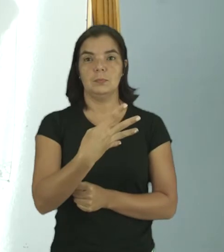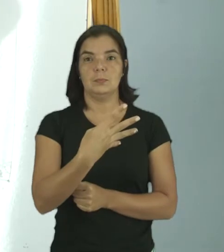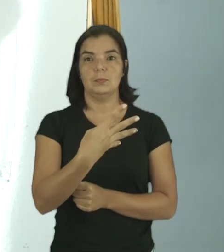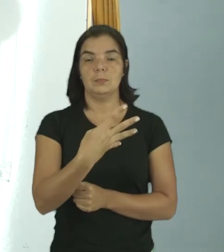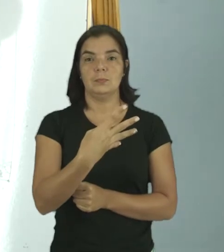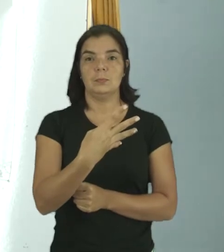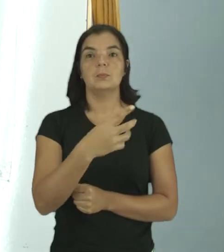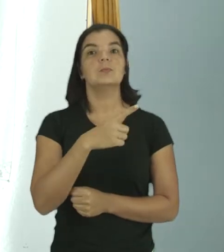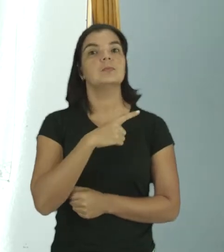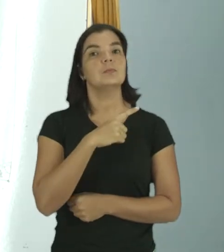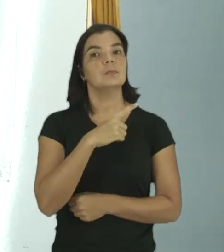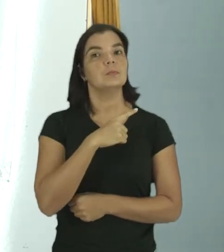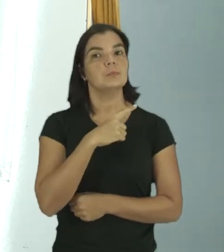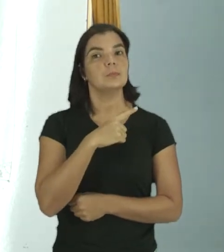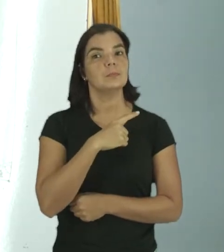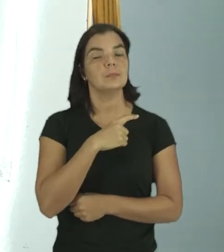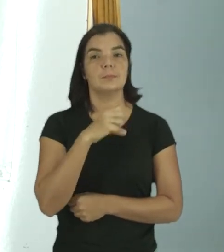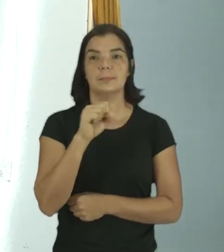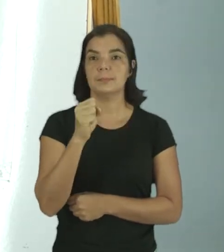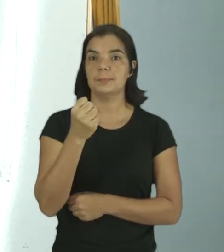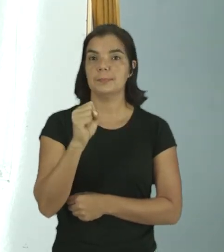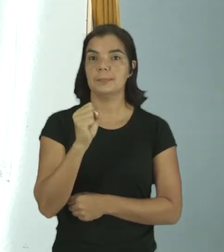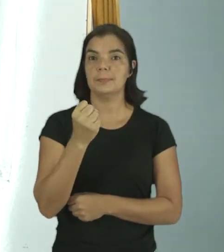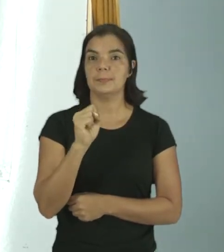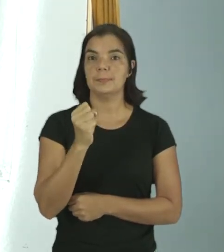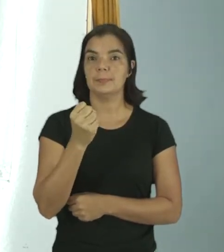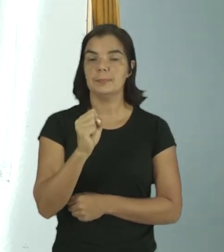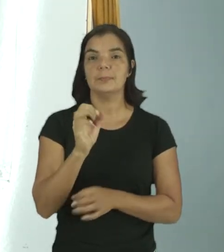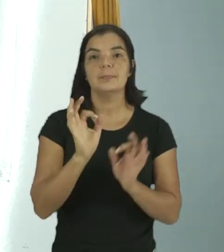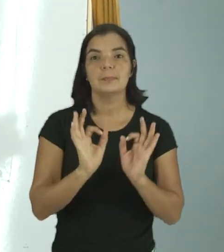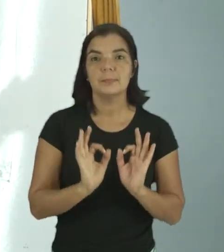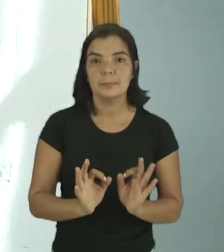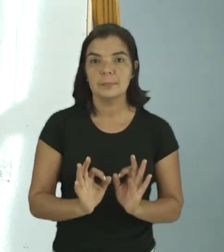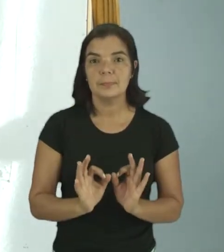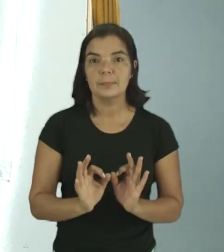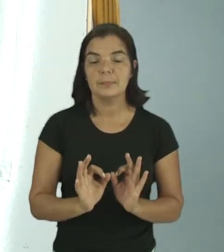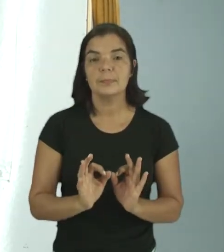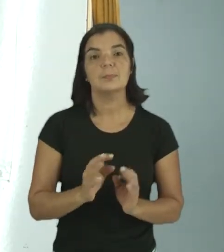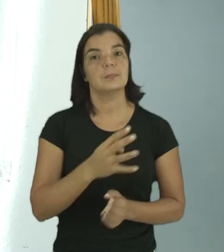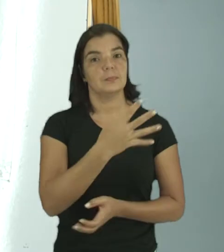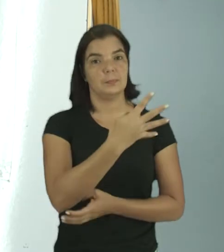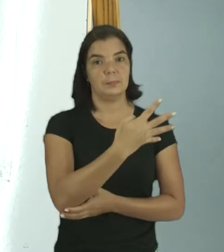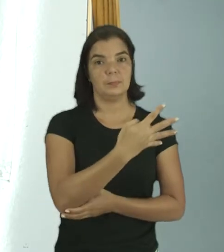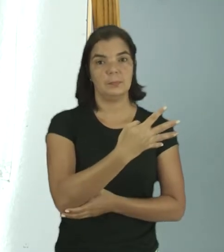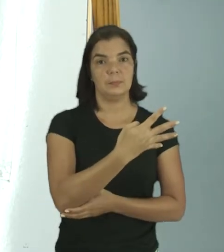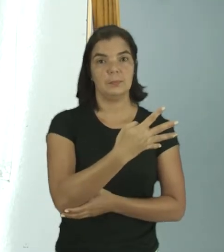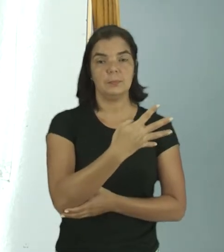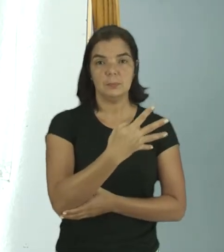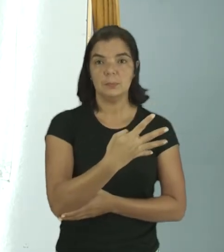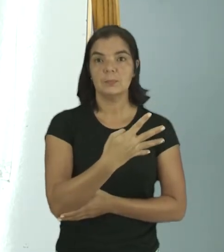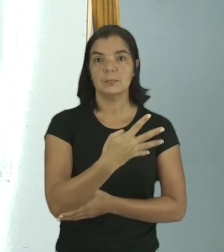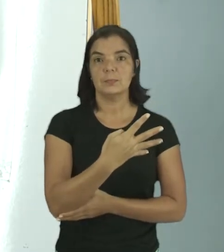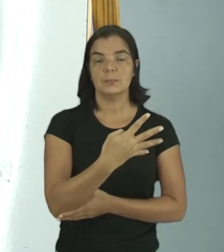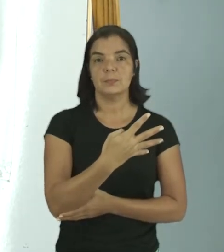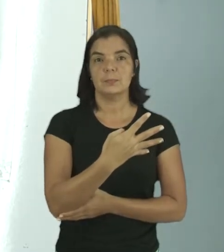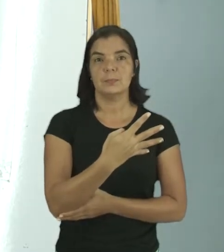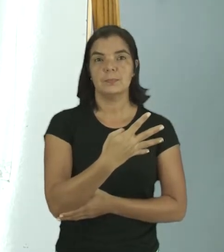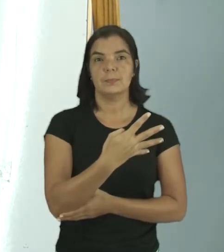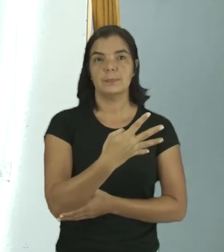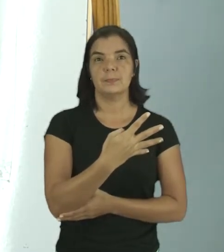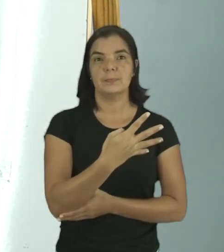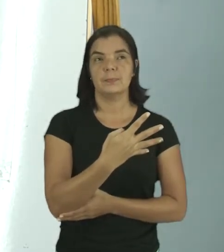eu vou ter o 8 não é isso eu tenho quatro Olha só